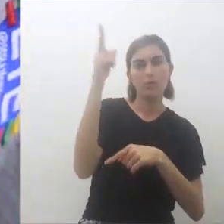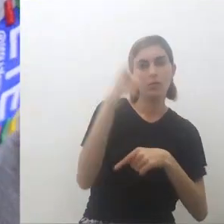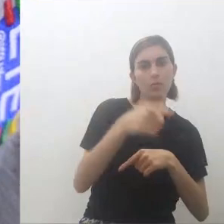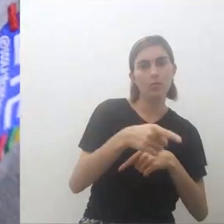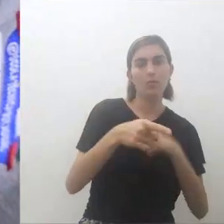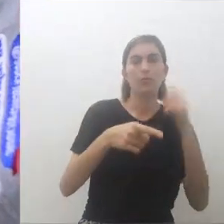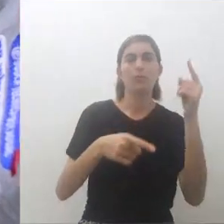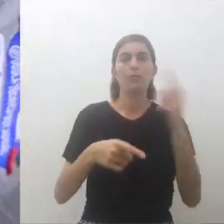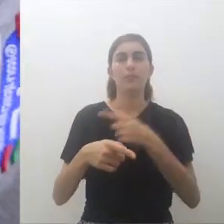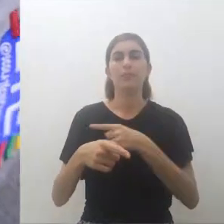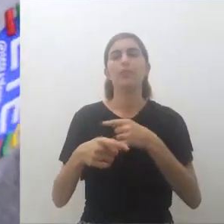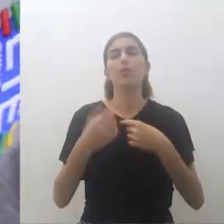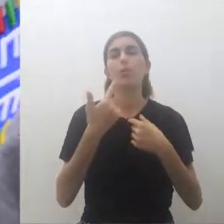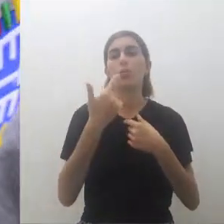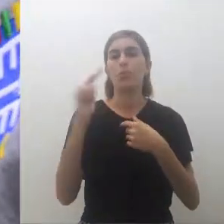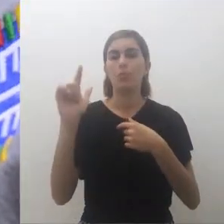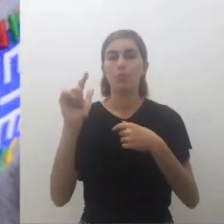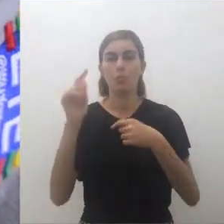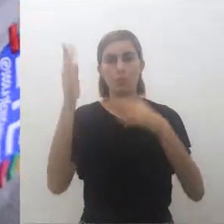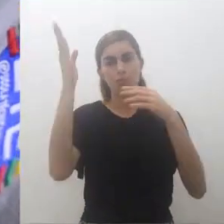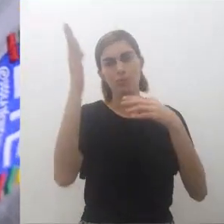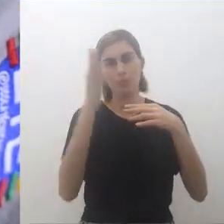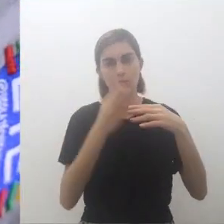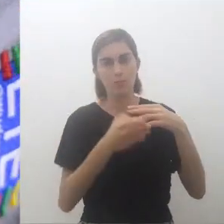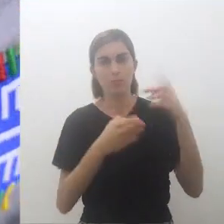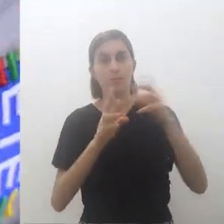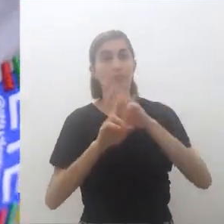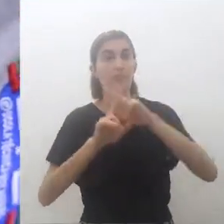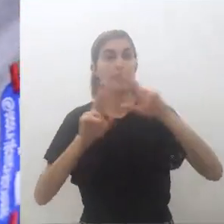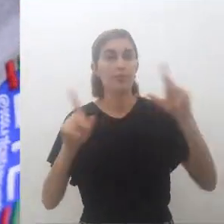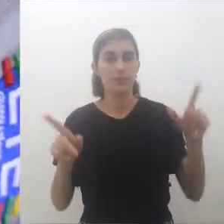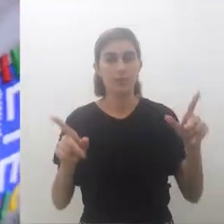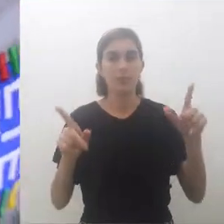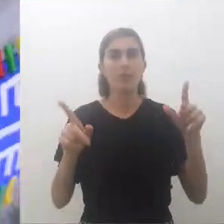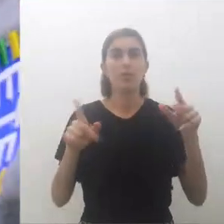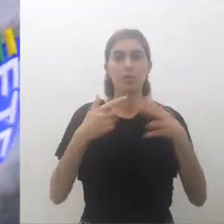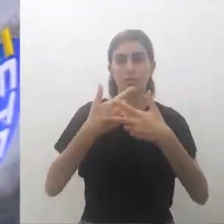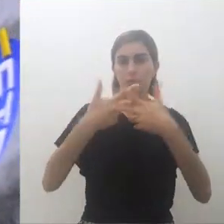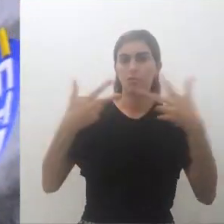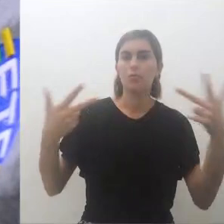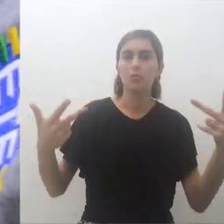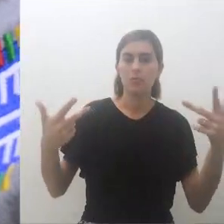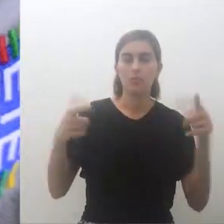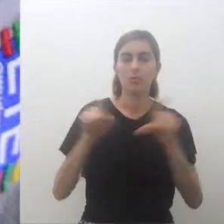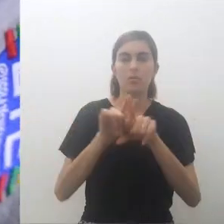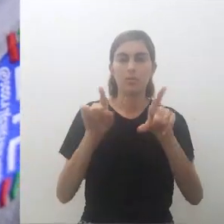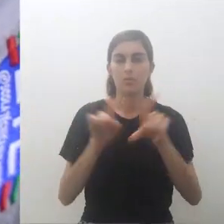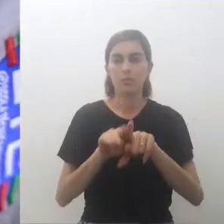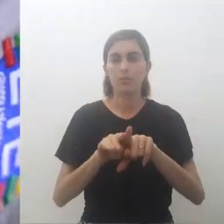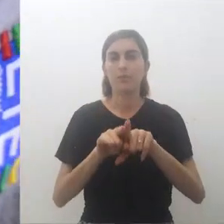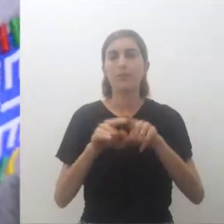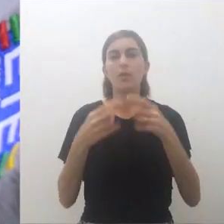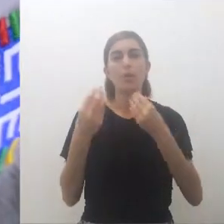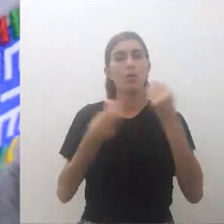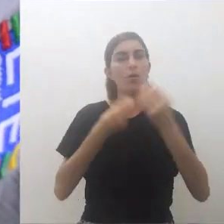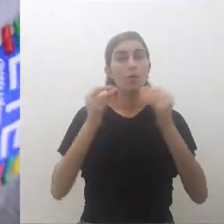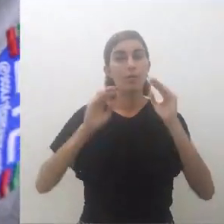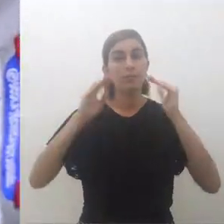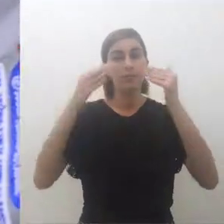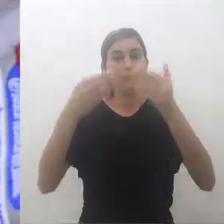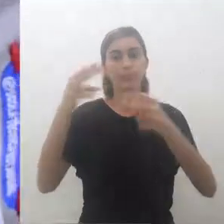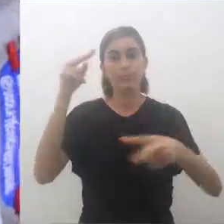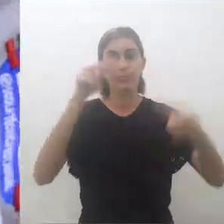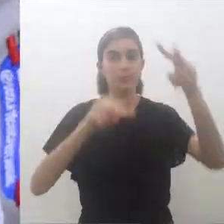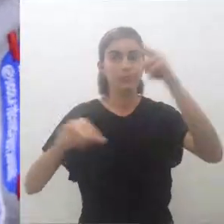outro dinamismo, um outro enquadramento diferente aos objetos que estão nele, como direciona o olhar.